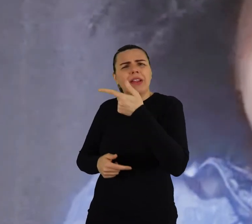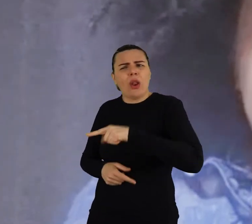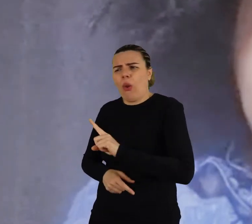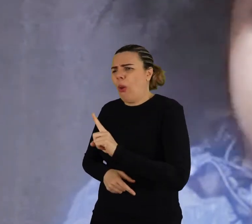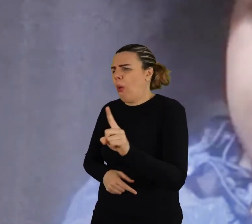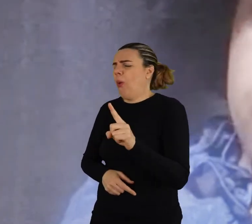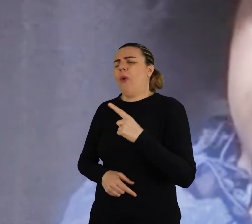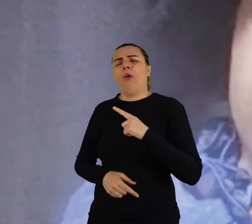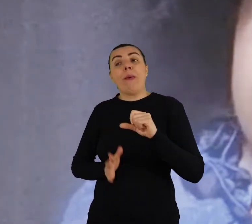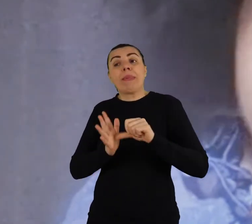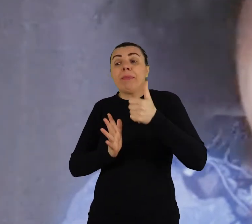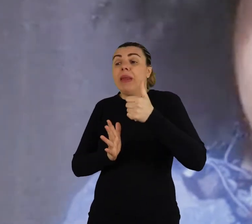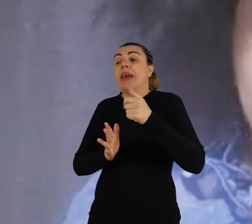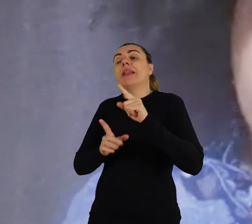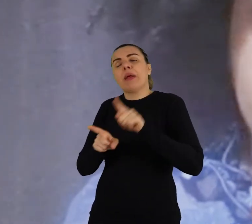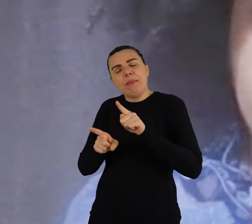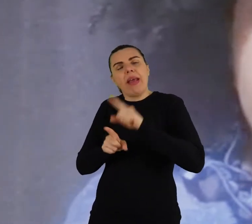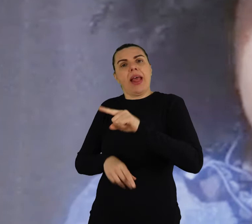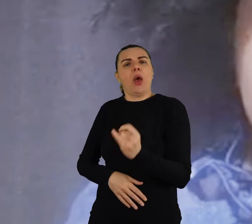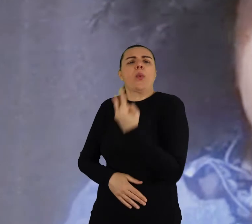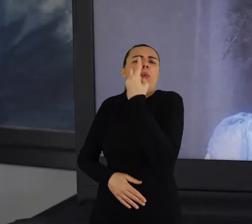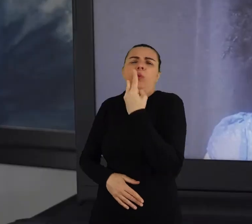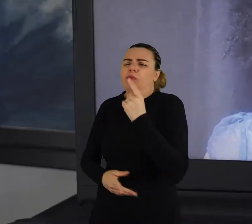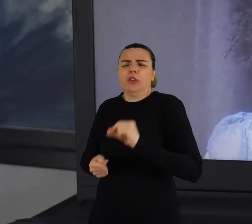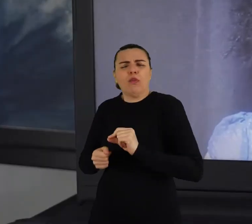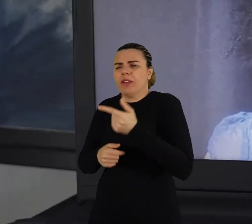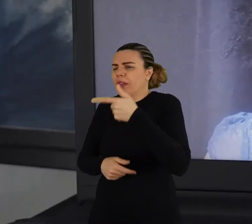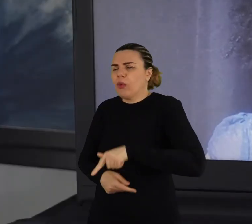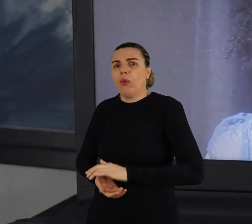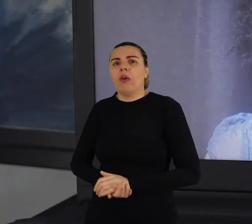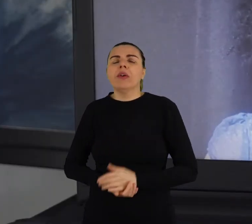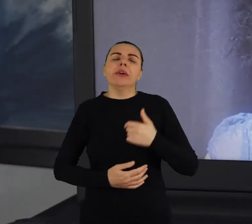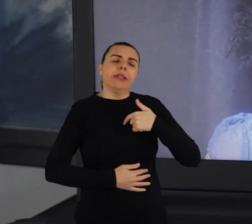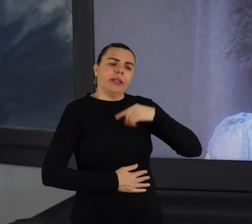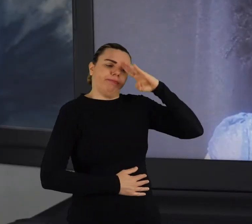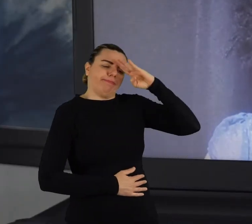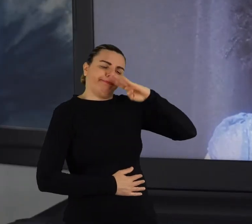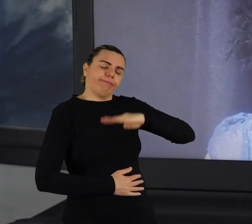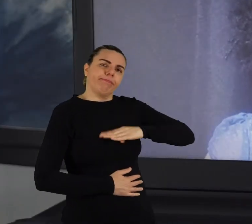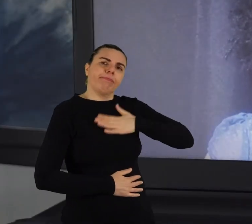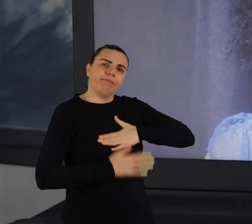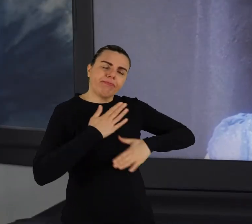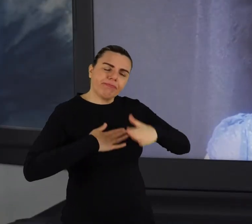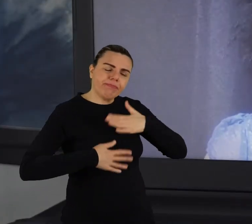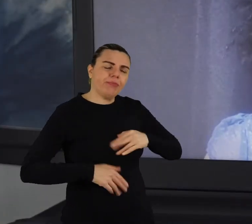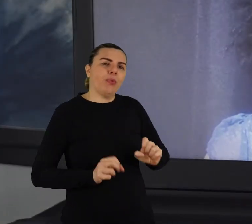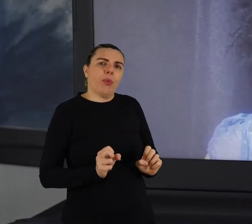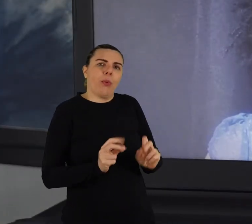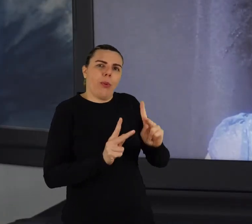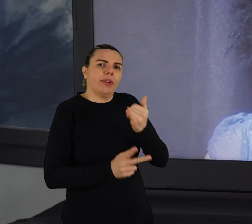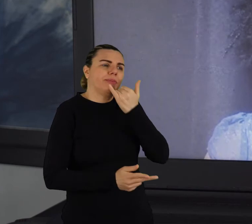acontecer, que tinha sido a primeira e ia ser a última vez. Eu fui me acalmando e